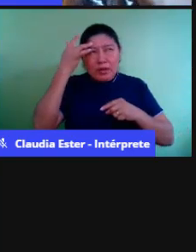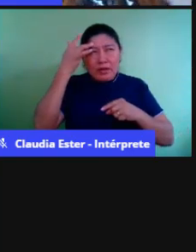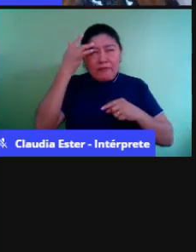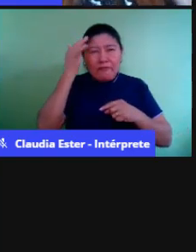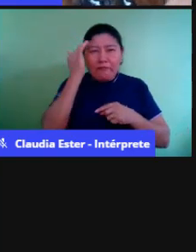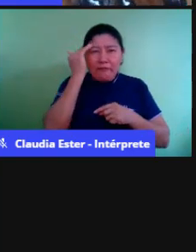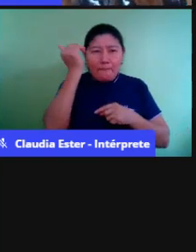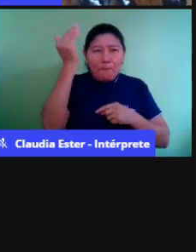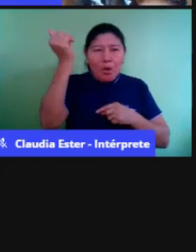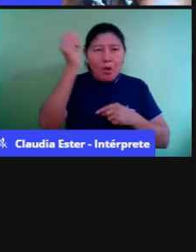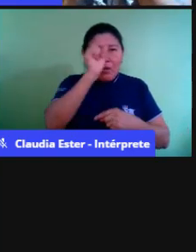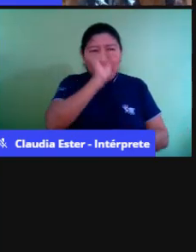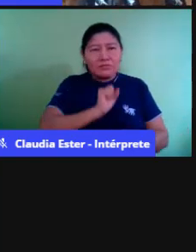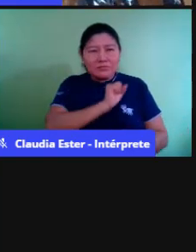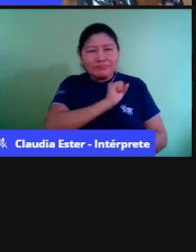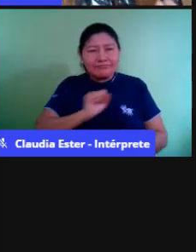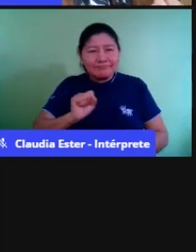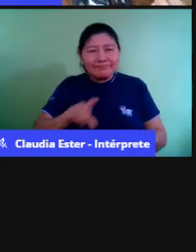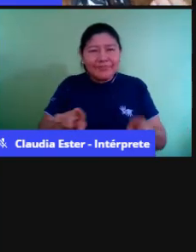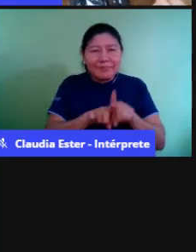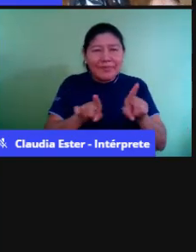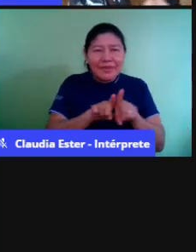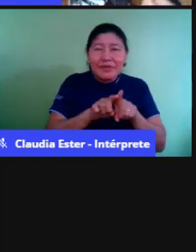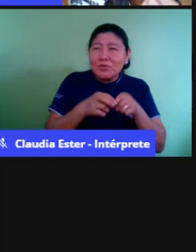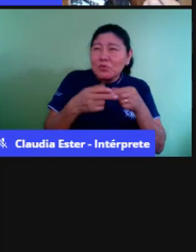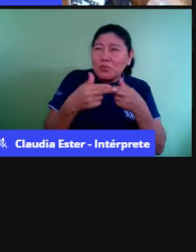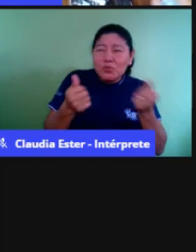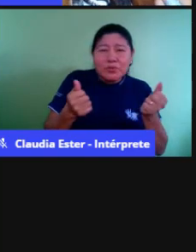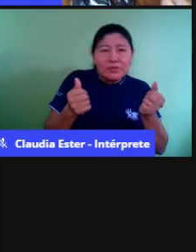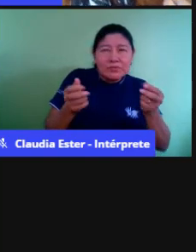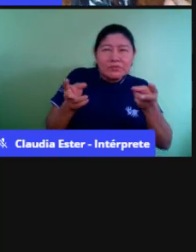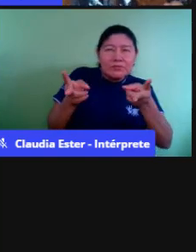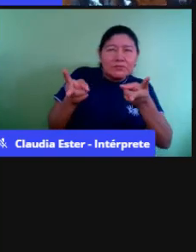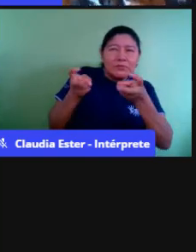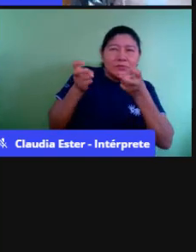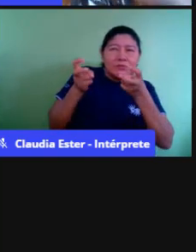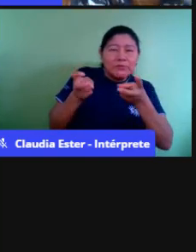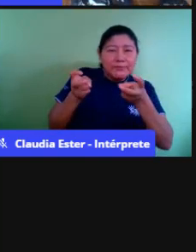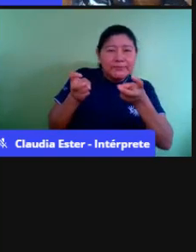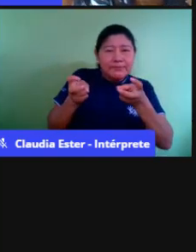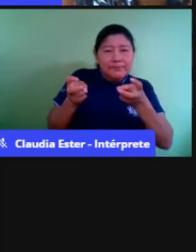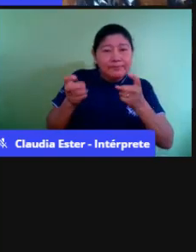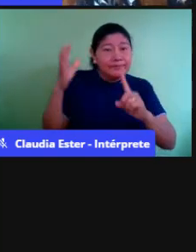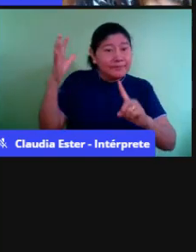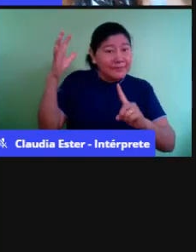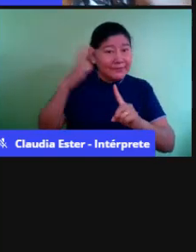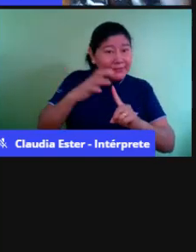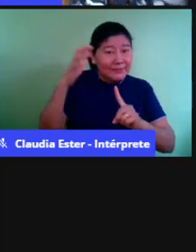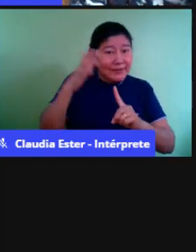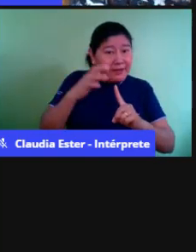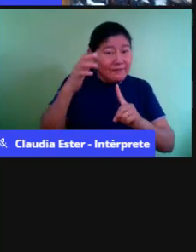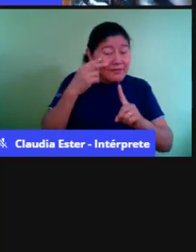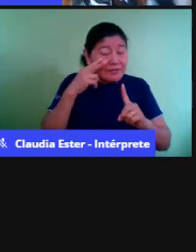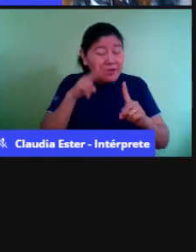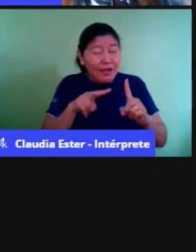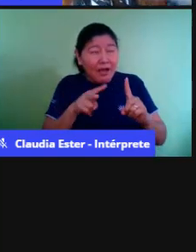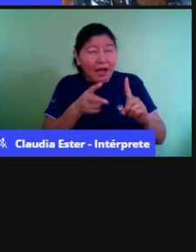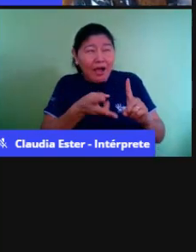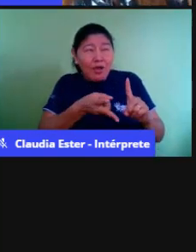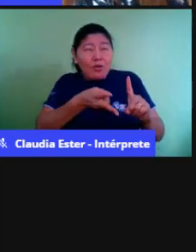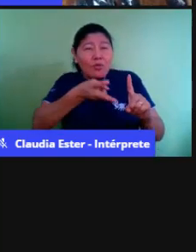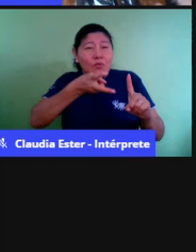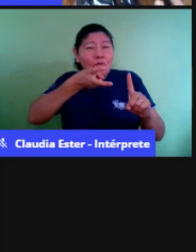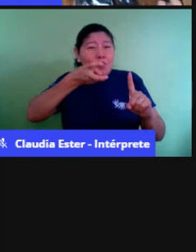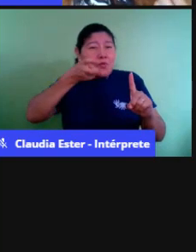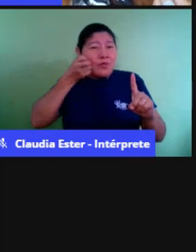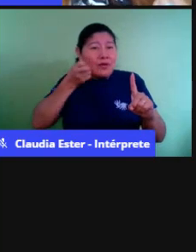crianças gostam muito, atraem muito ela. Então, ela ser influenciada, que ela